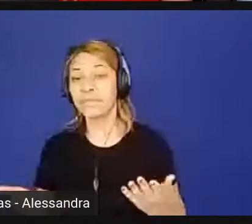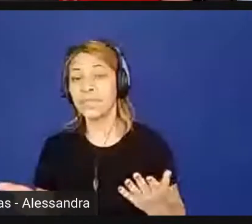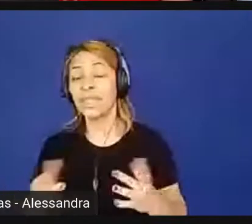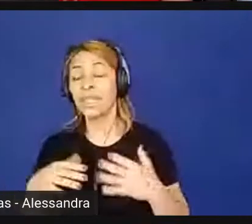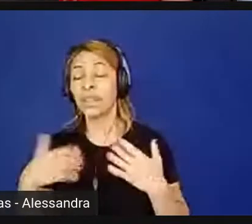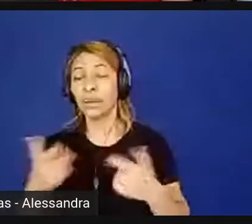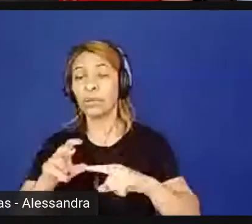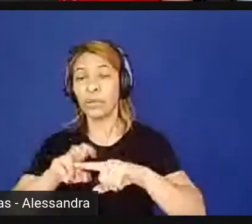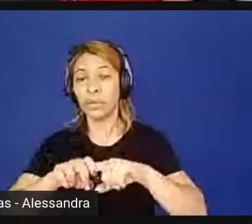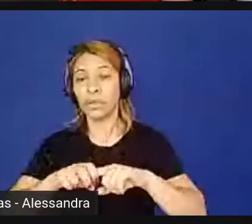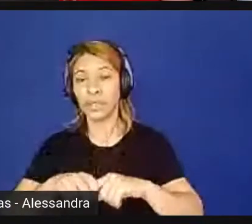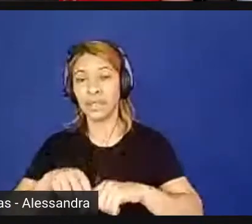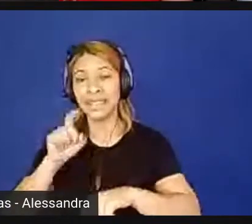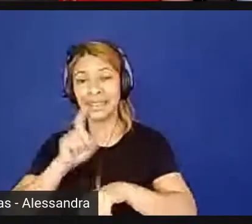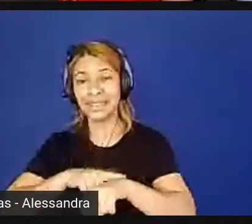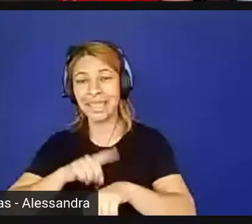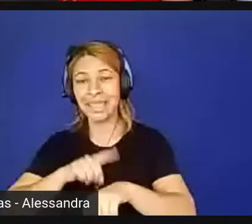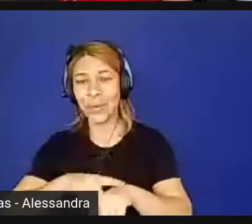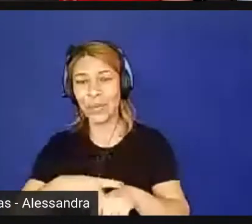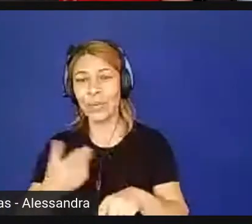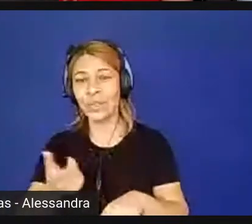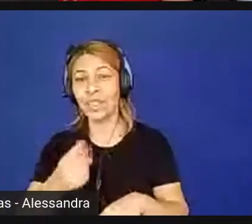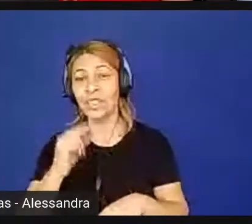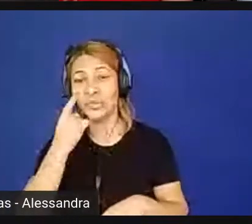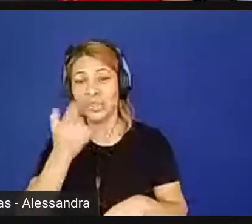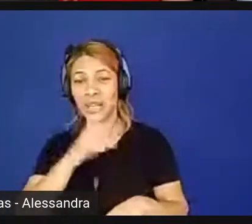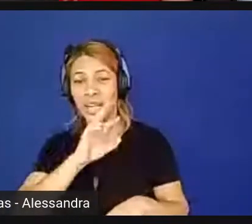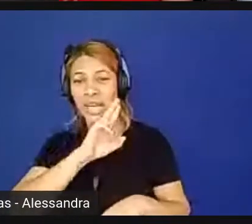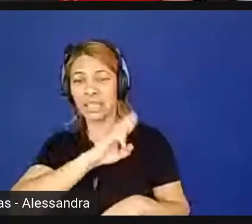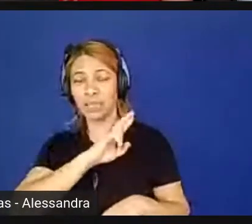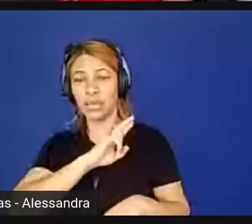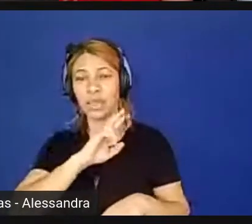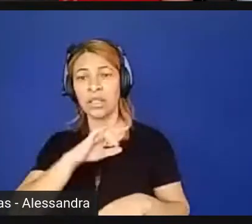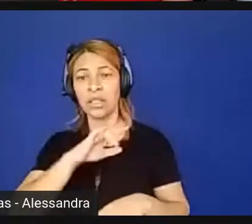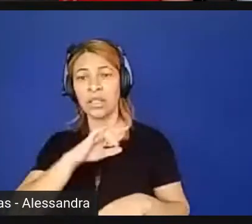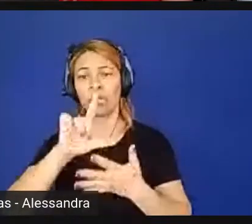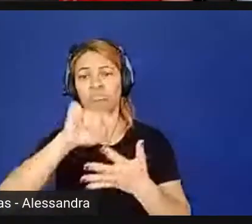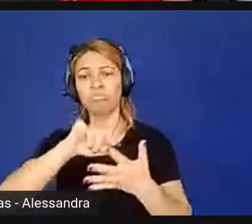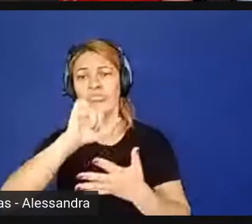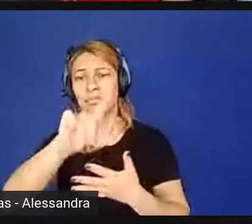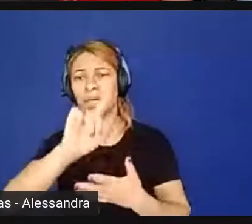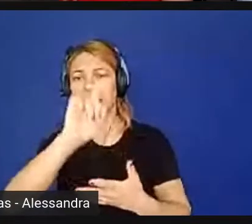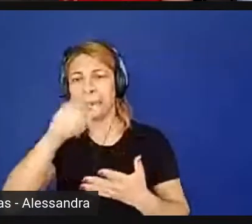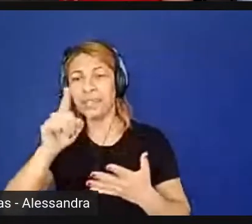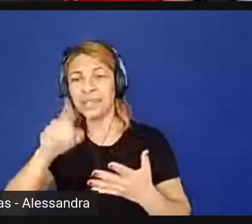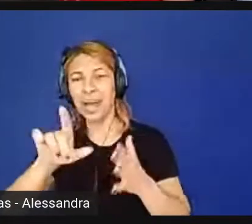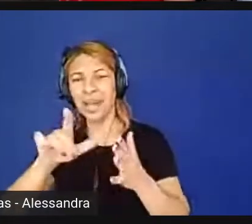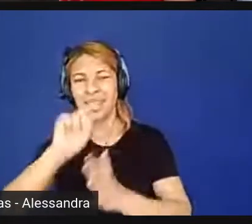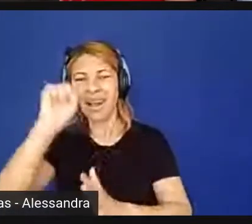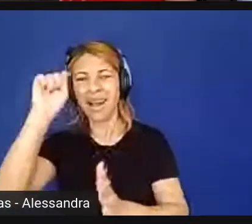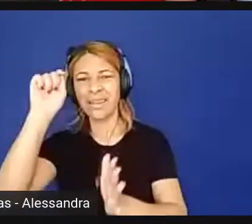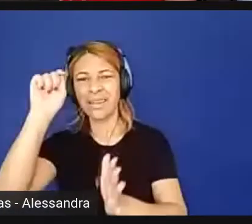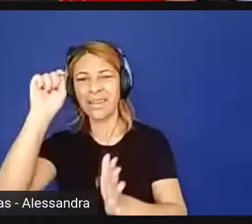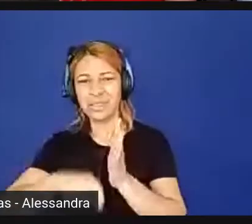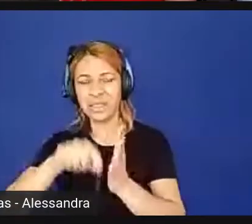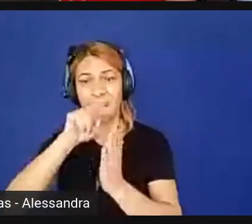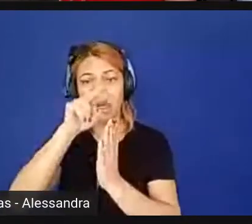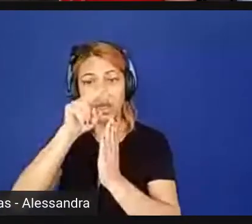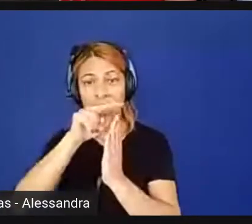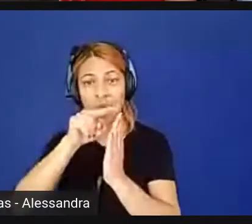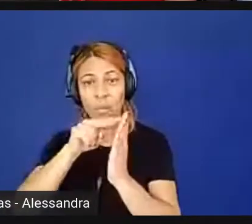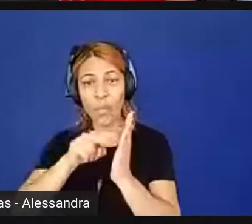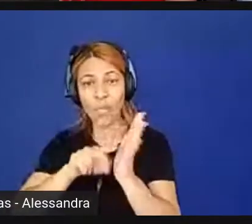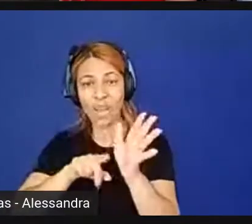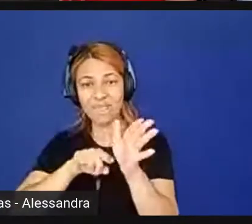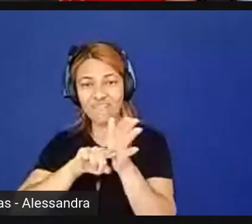Portanto, na hora de auscultar a responsabilidade, se ele simplesmente delega e assina embaixo sem ler nada, se ele não é